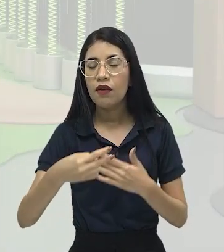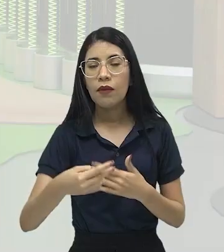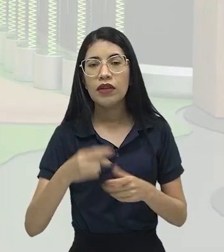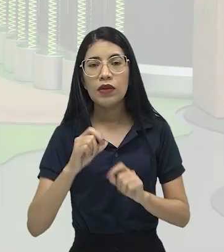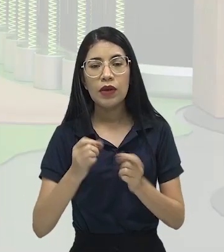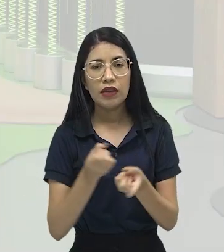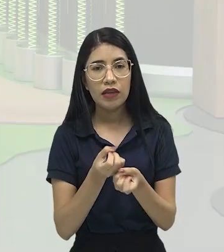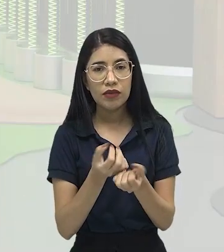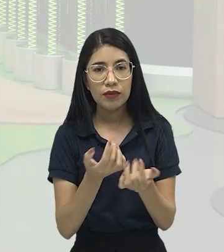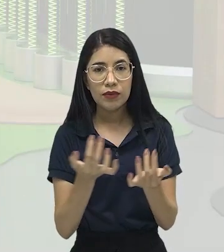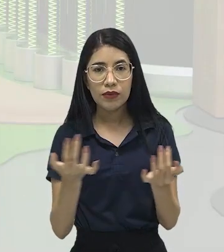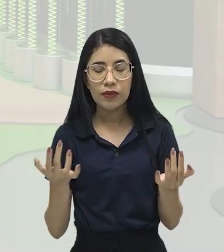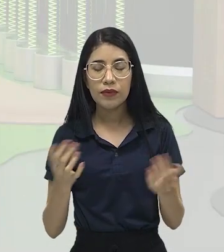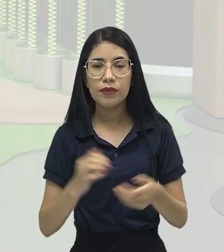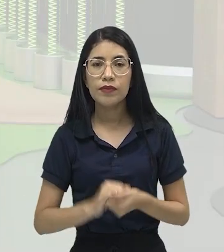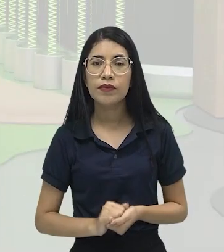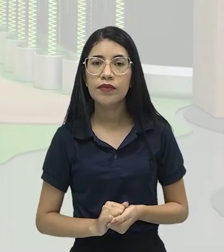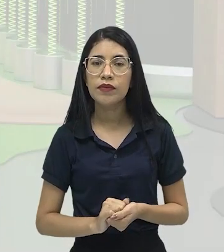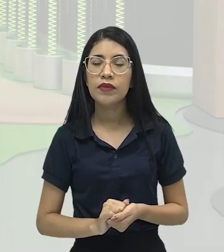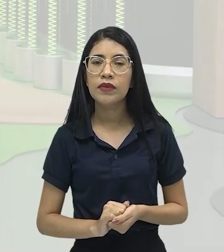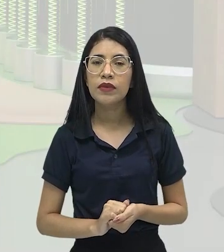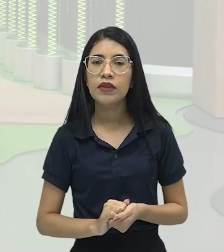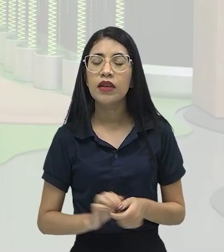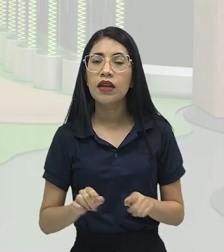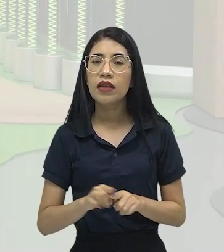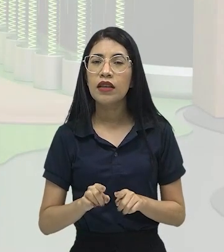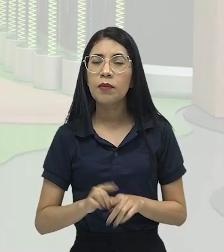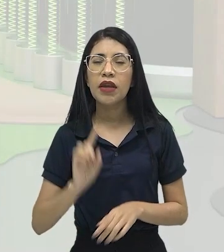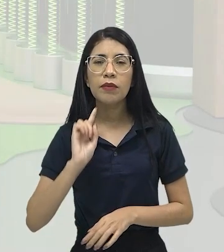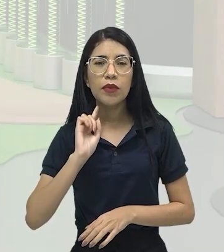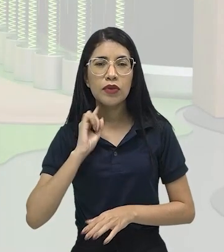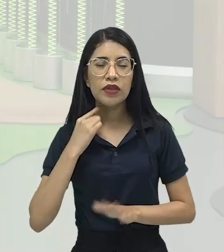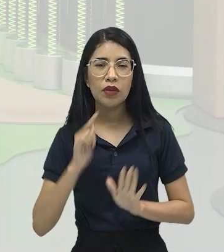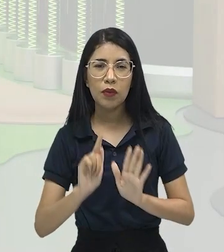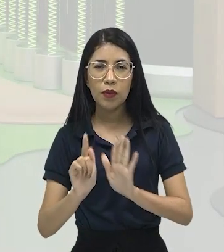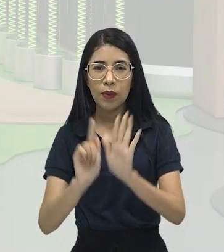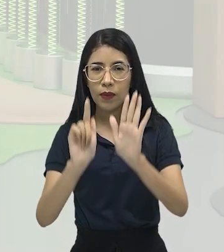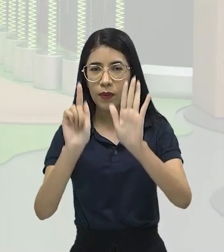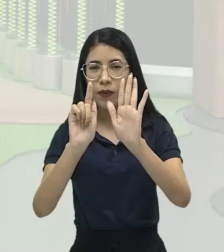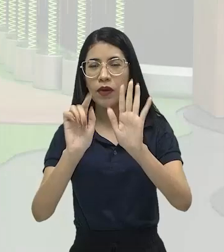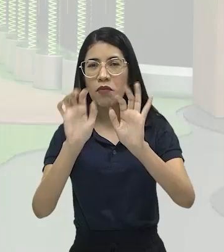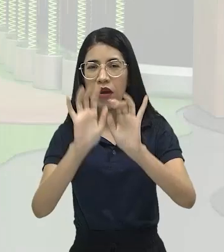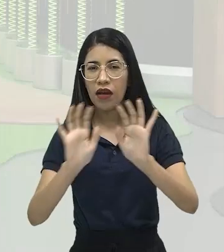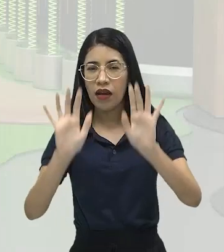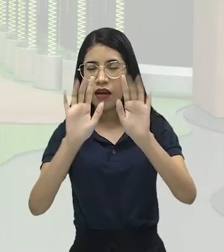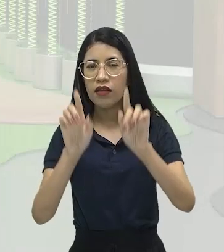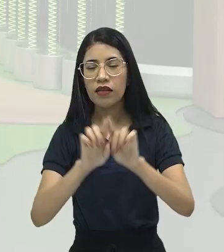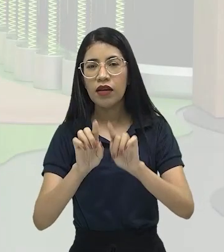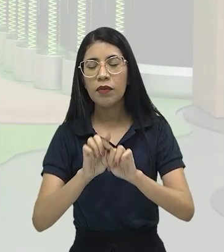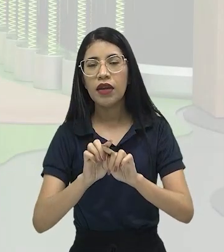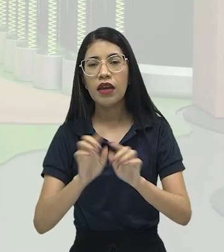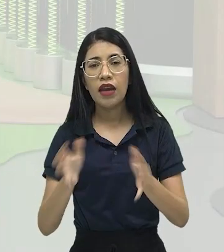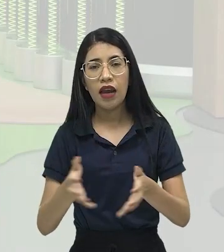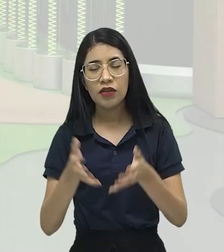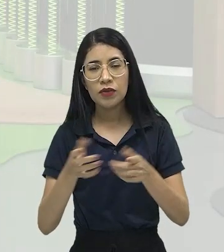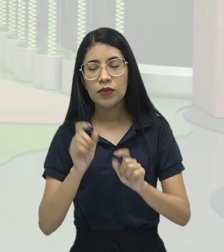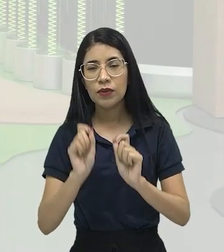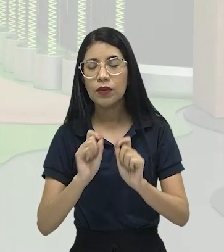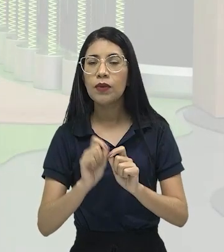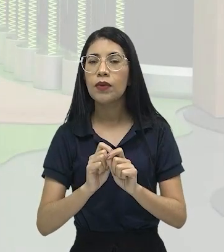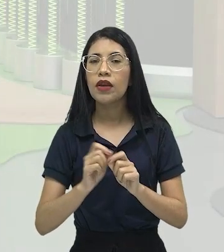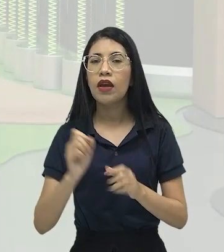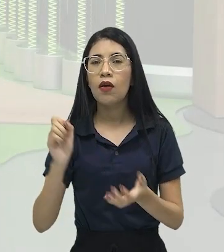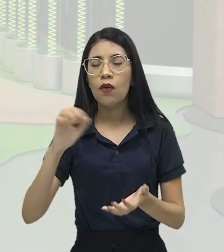das queimadas. Emissão de gases poluentes na atmosfera, contribuindo para o aquecimento global e